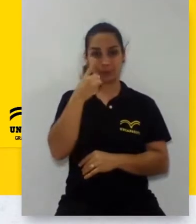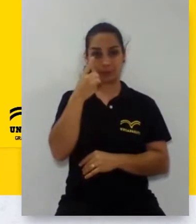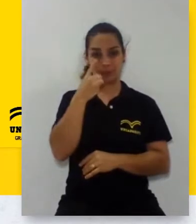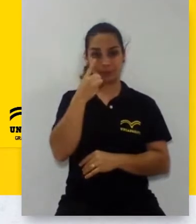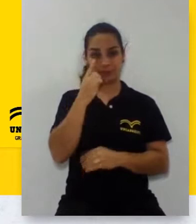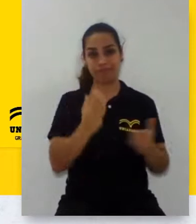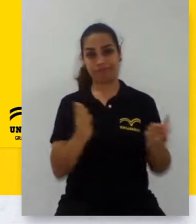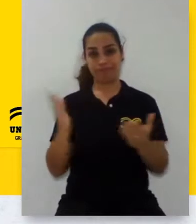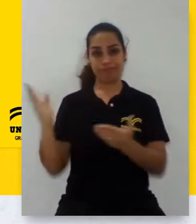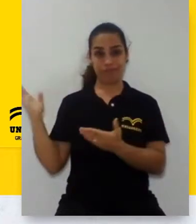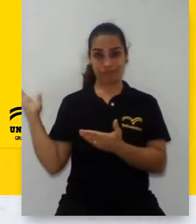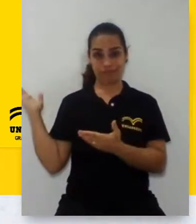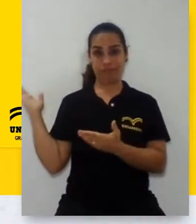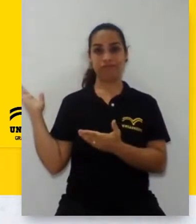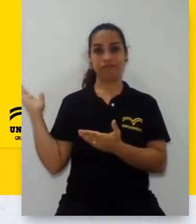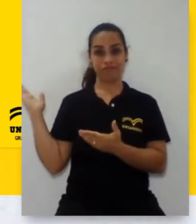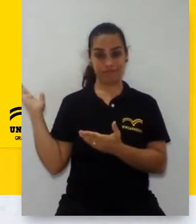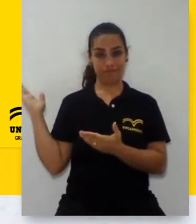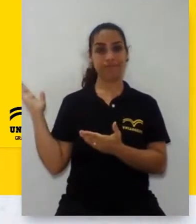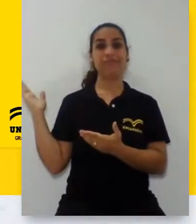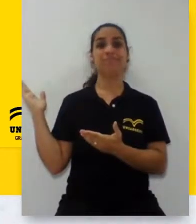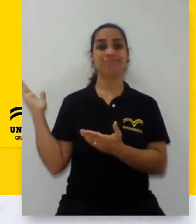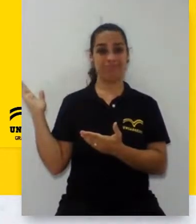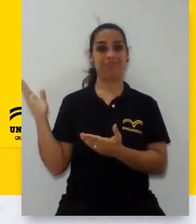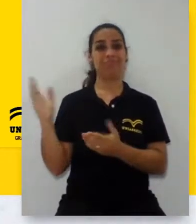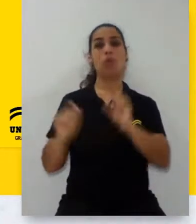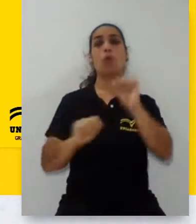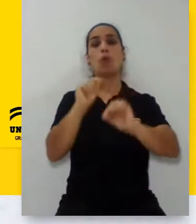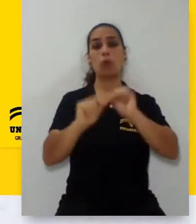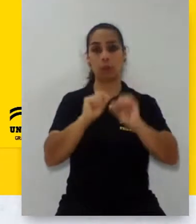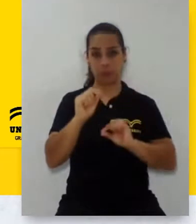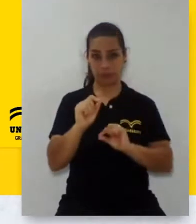a cada 2 brasileiros, 1 é sedentário, pessoal.